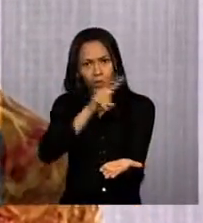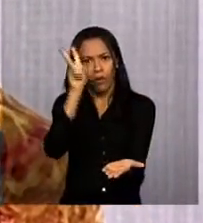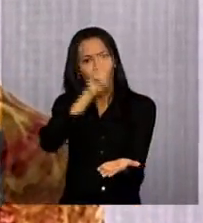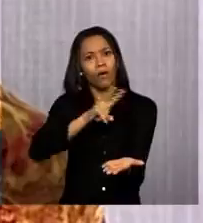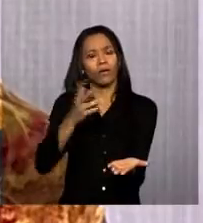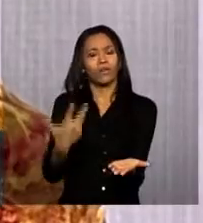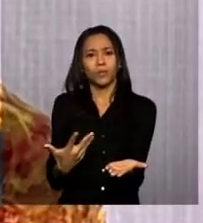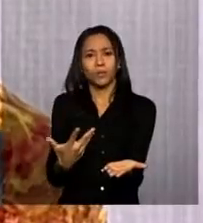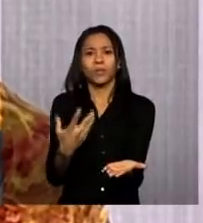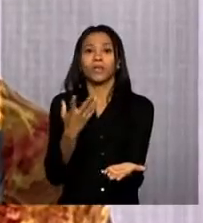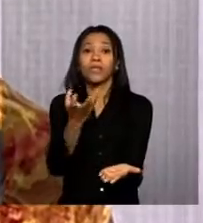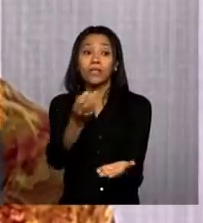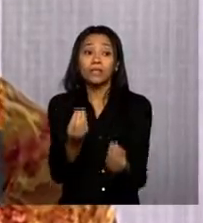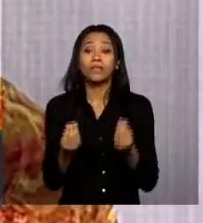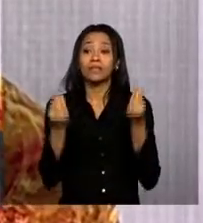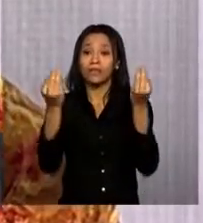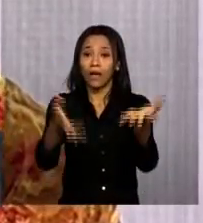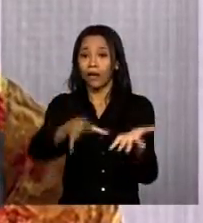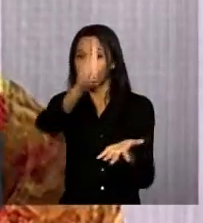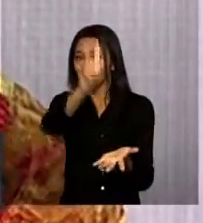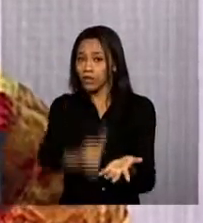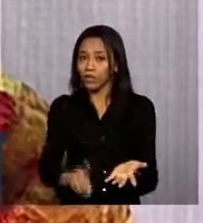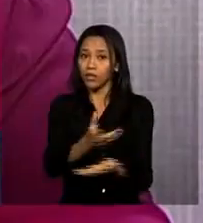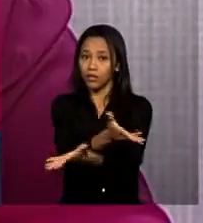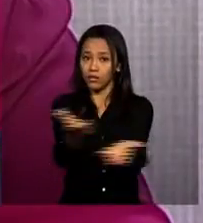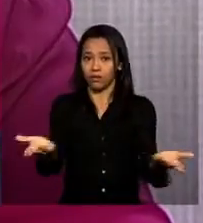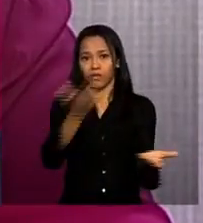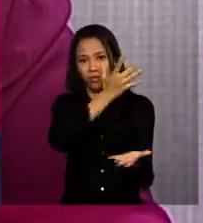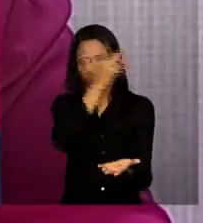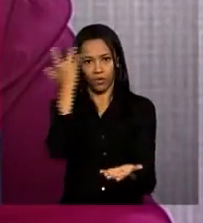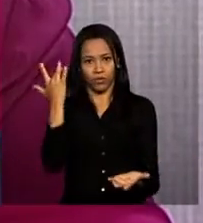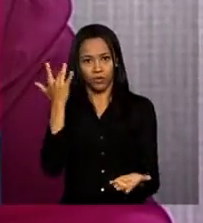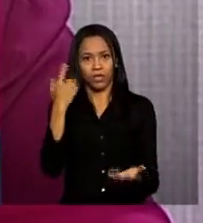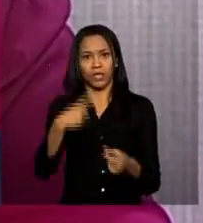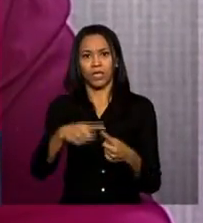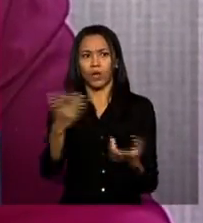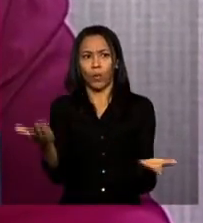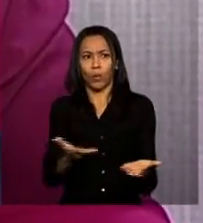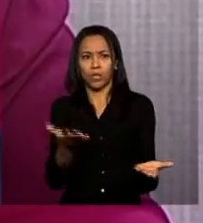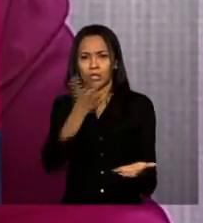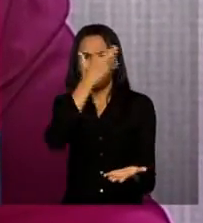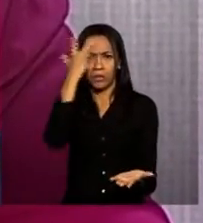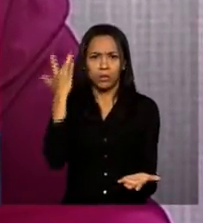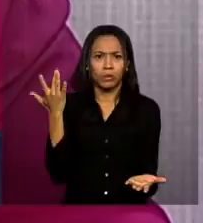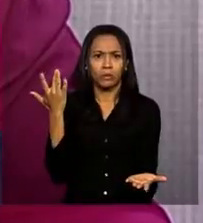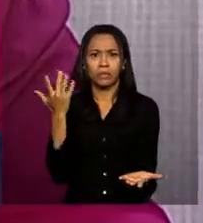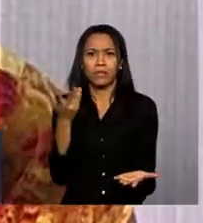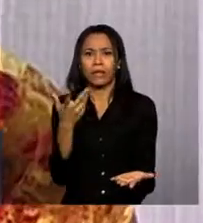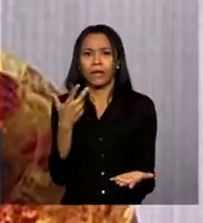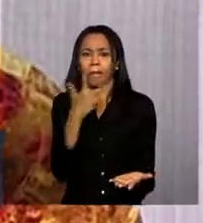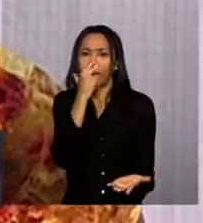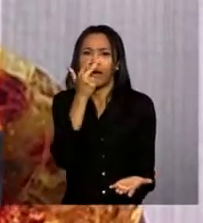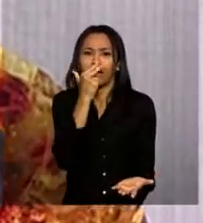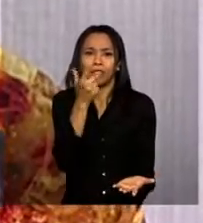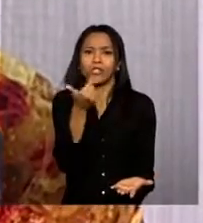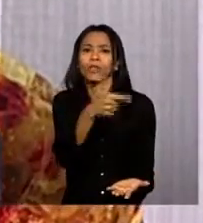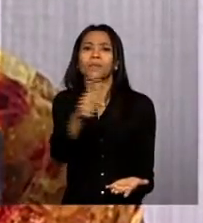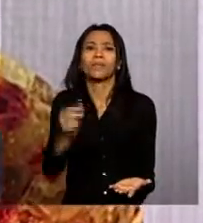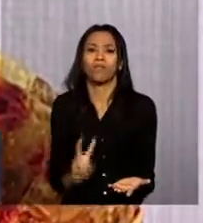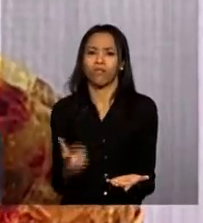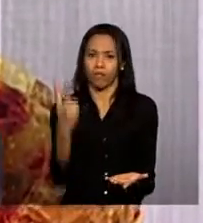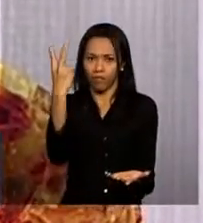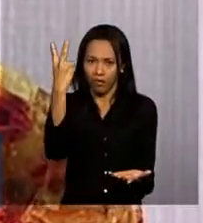resgata o direito de ser em um momento onde os seres humanos são tão coisificados e são tão mercantilizados. Direito de ser é